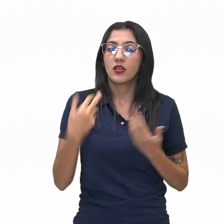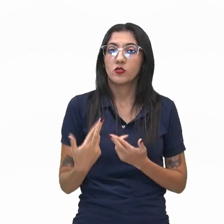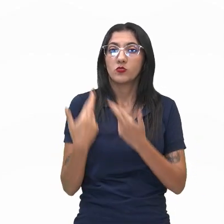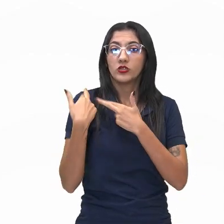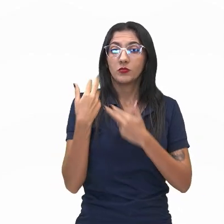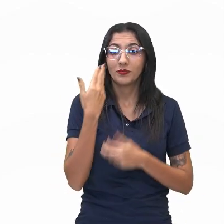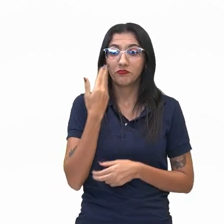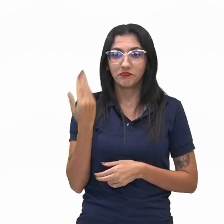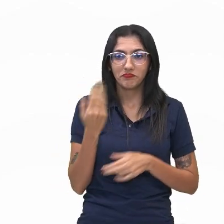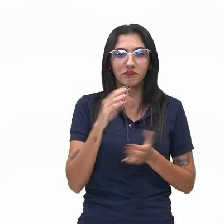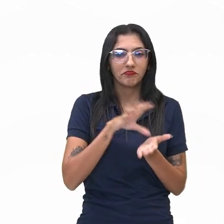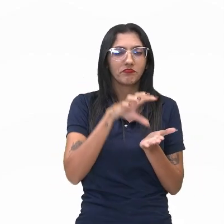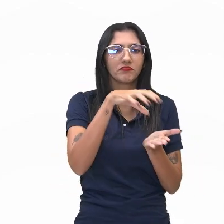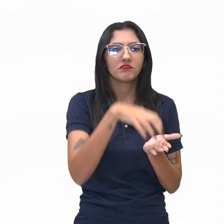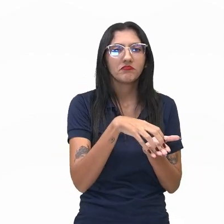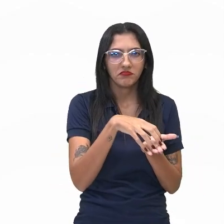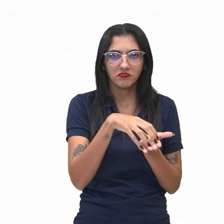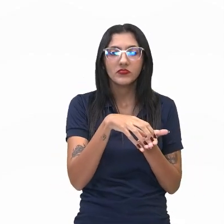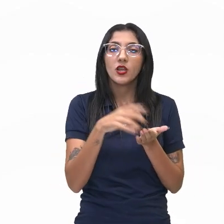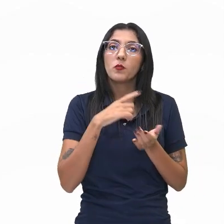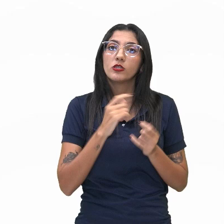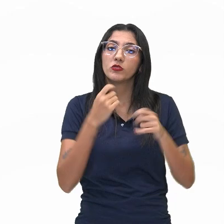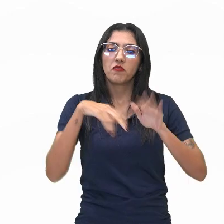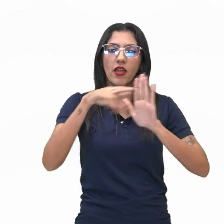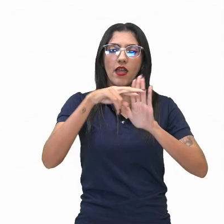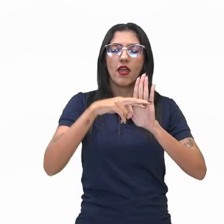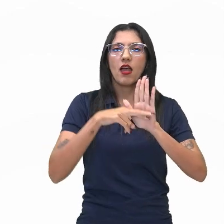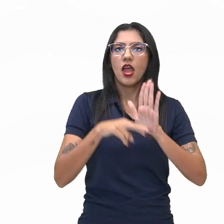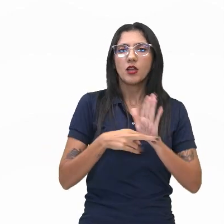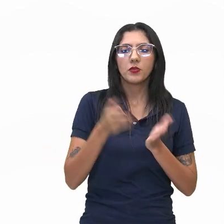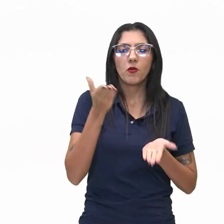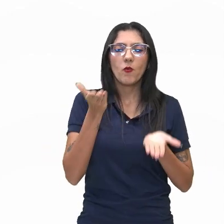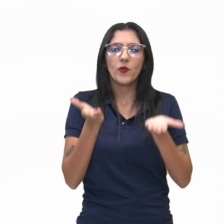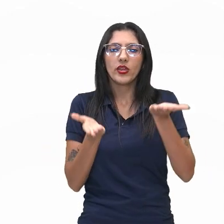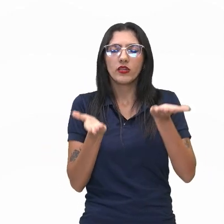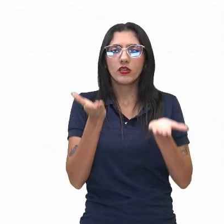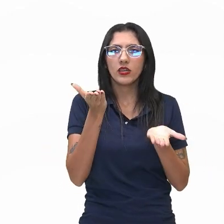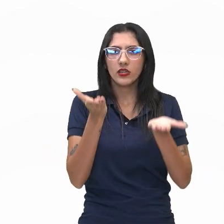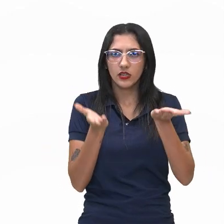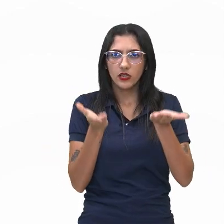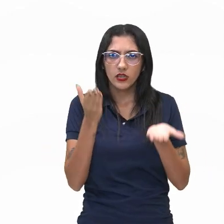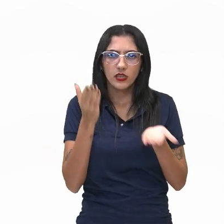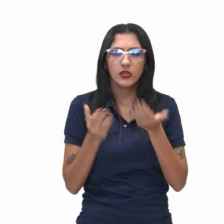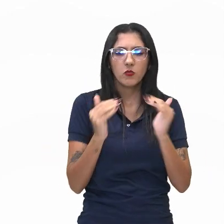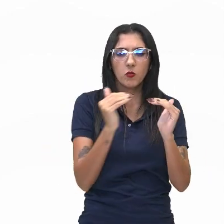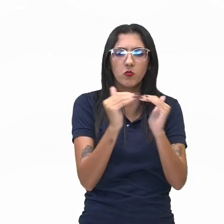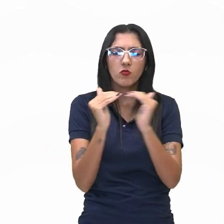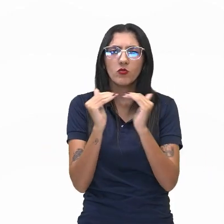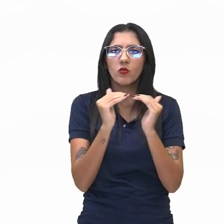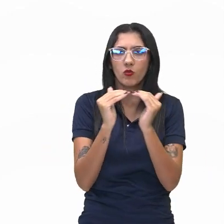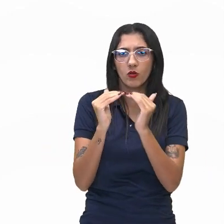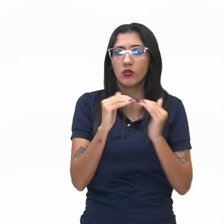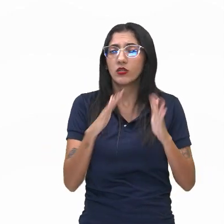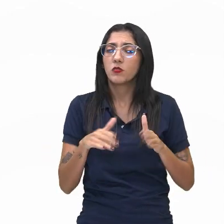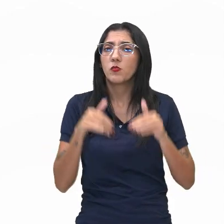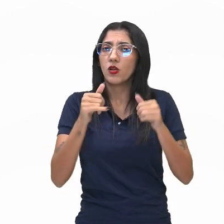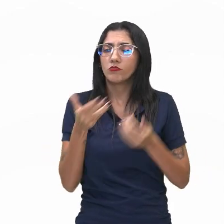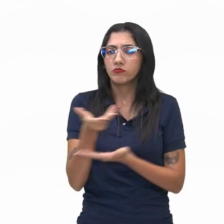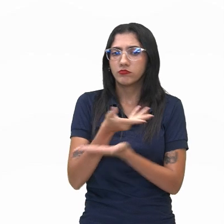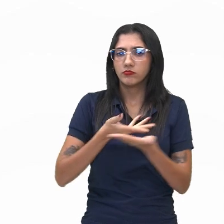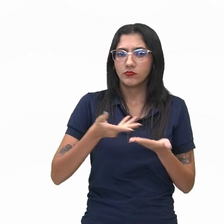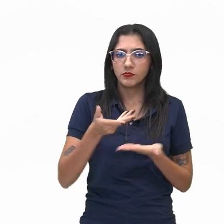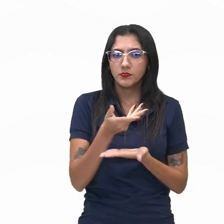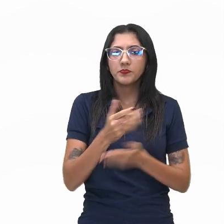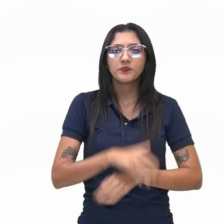do Comércio, para manter o equilíbrio comercial entre os países, a conversa mais equilibrada entre os países.